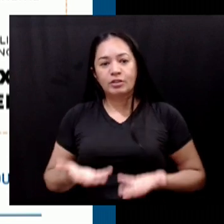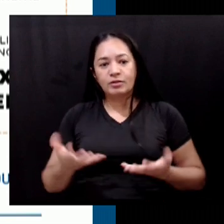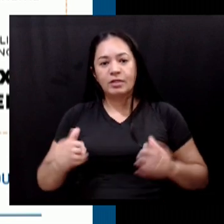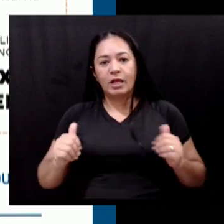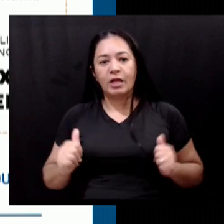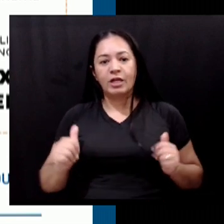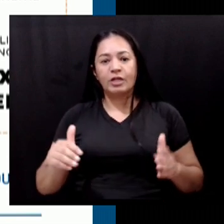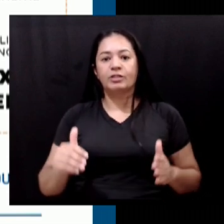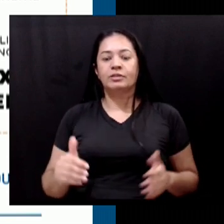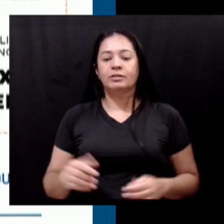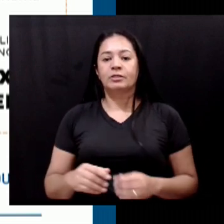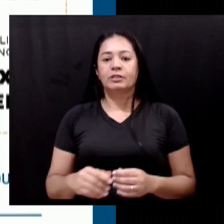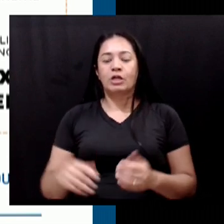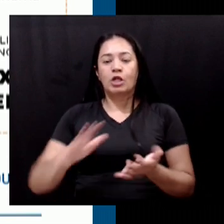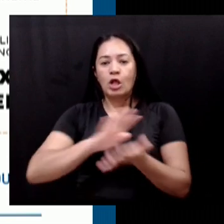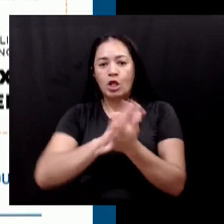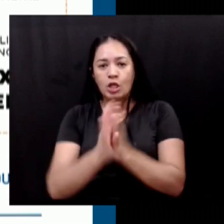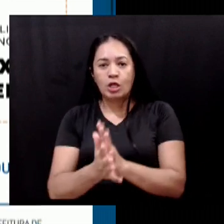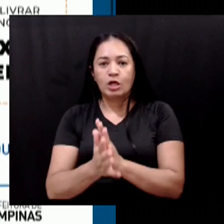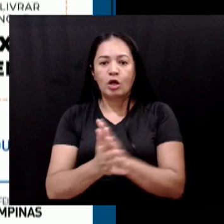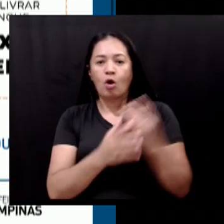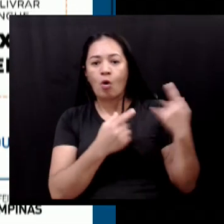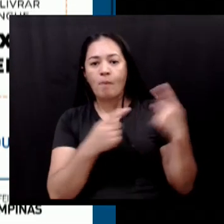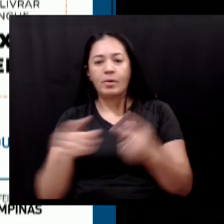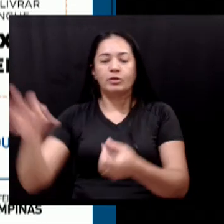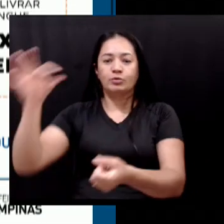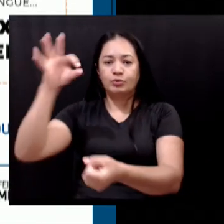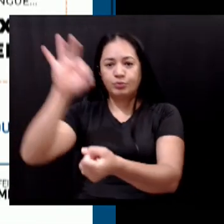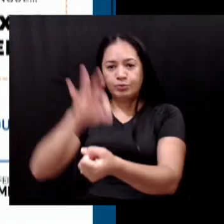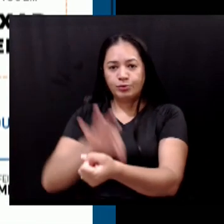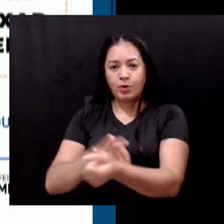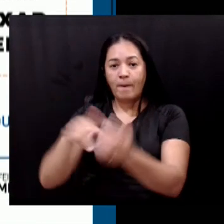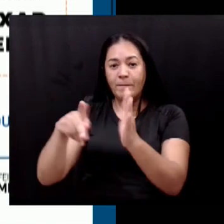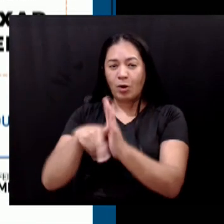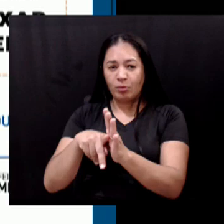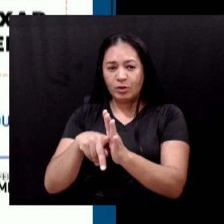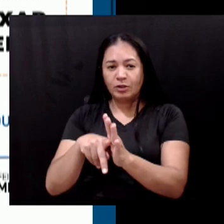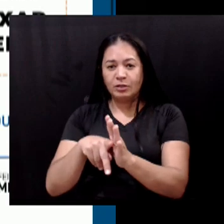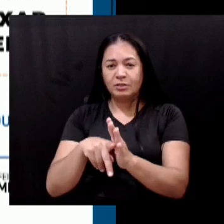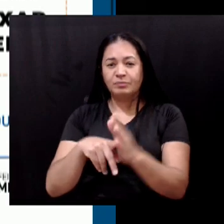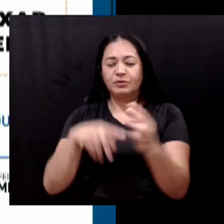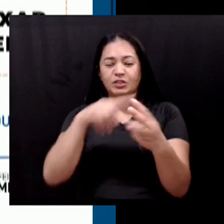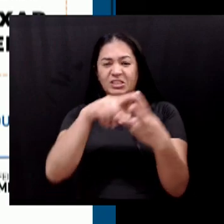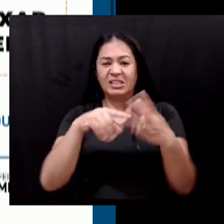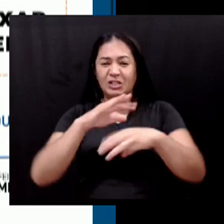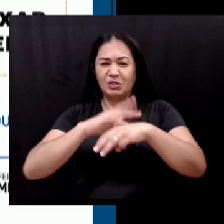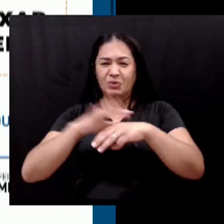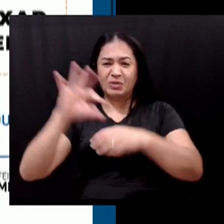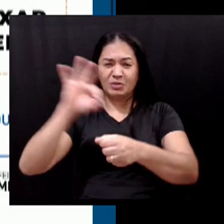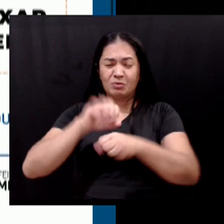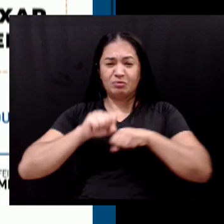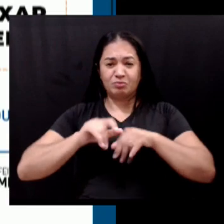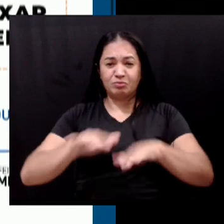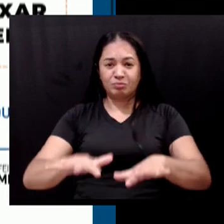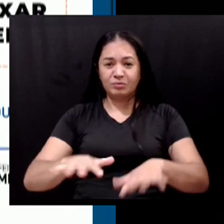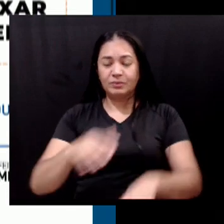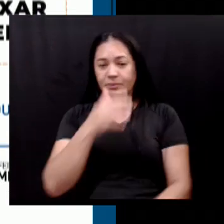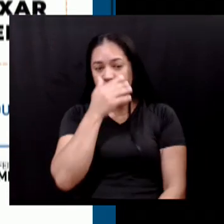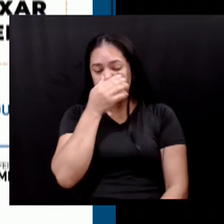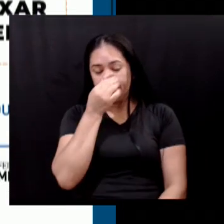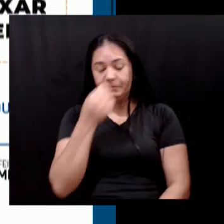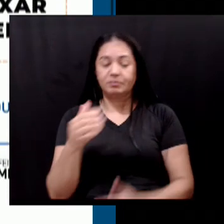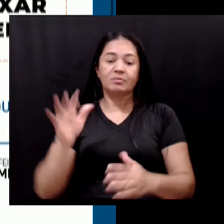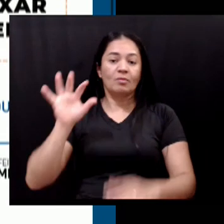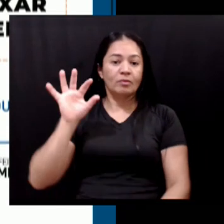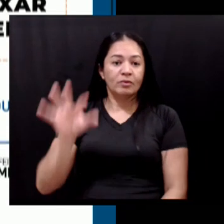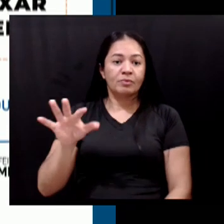mosquito Aedes aegypti, que é o transmissor da dengue, do zika vírus e também do chikungunya. Então, essas áreas